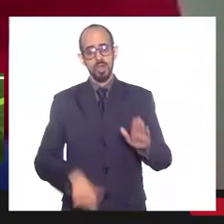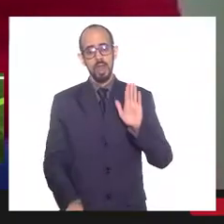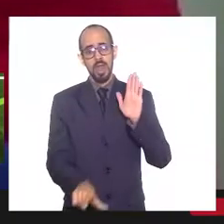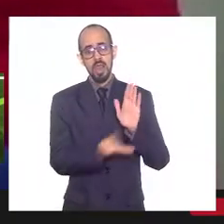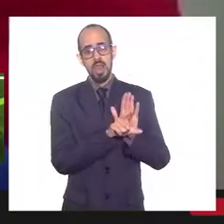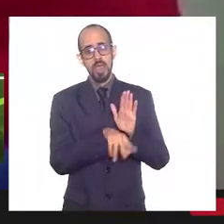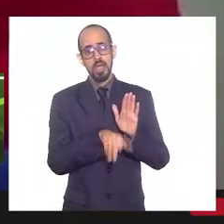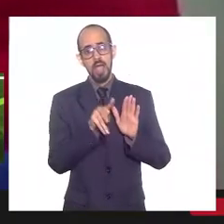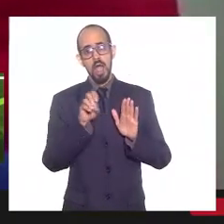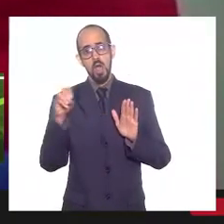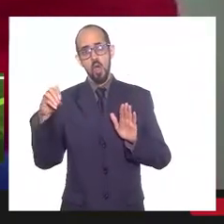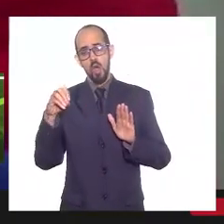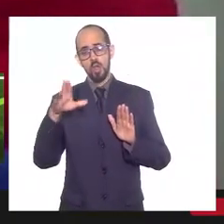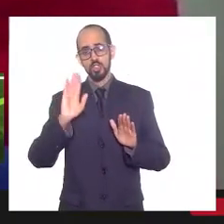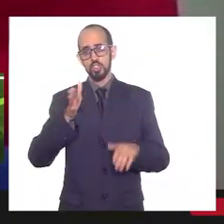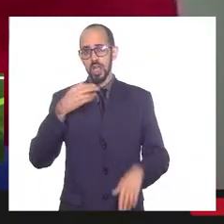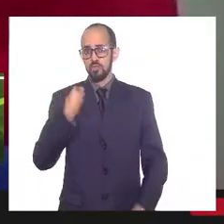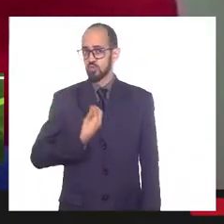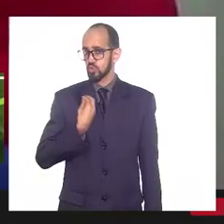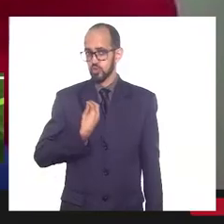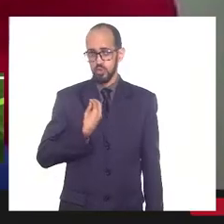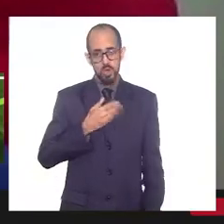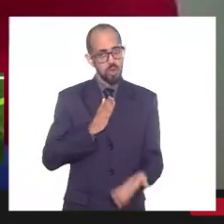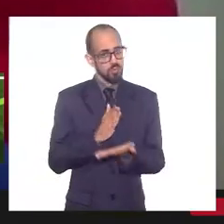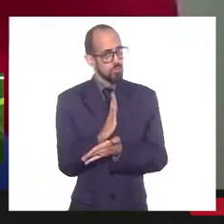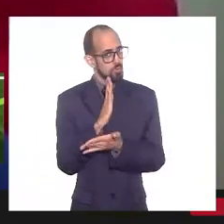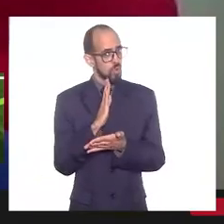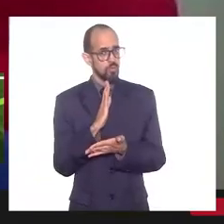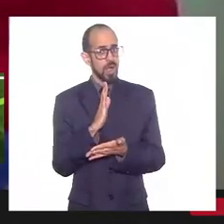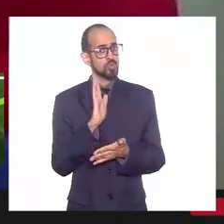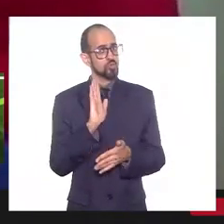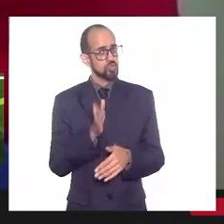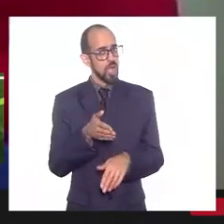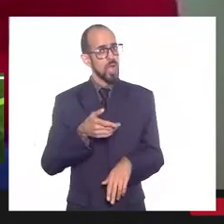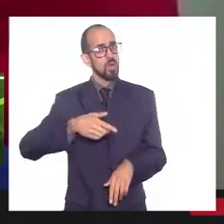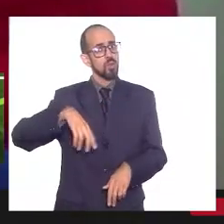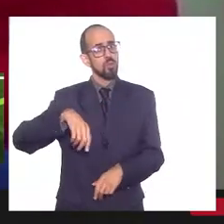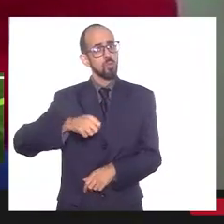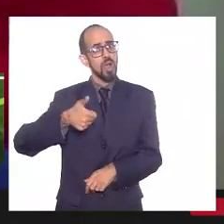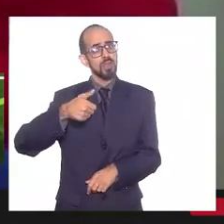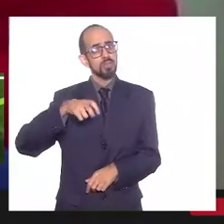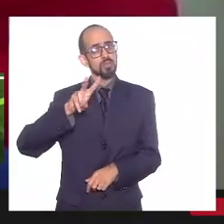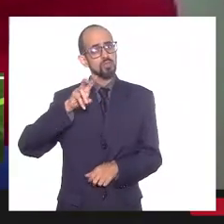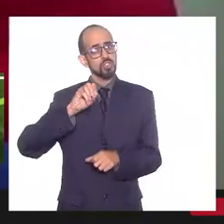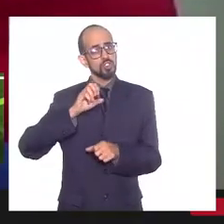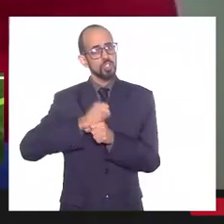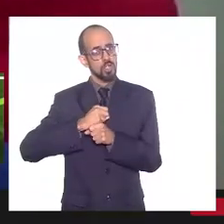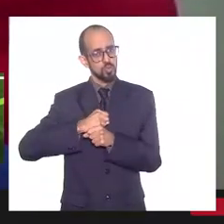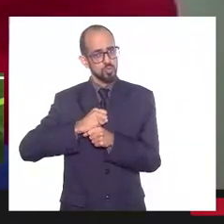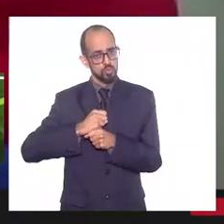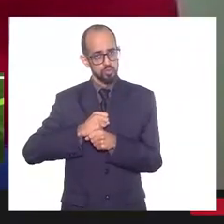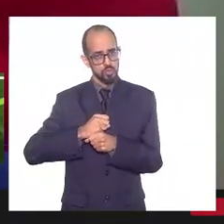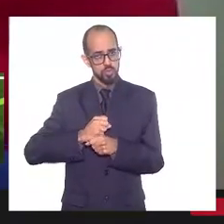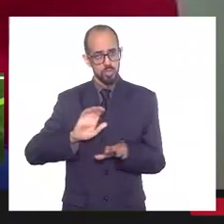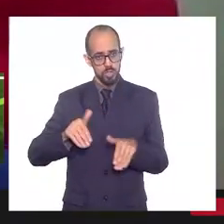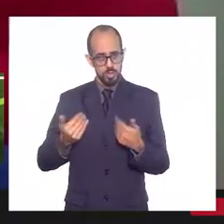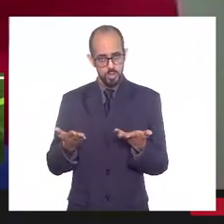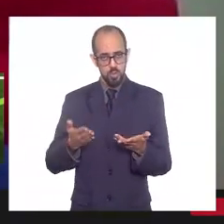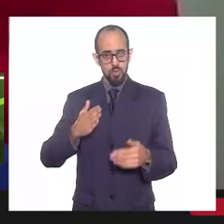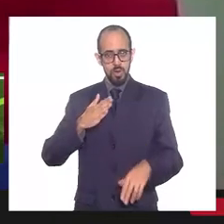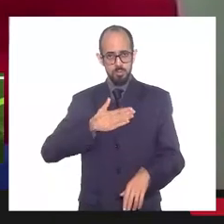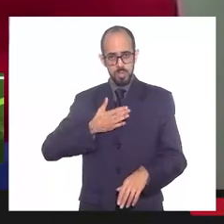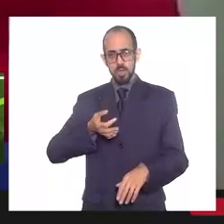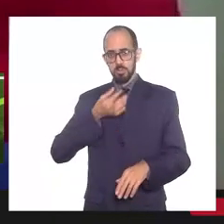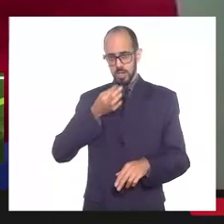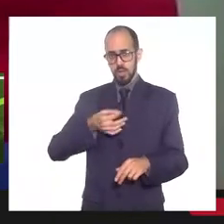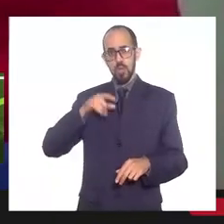Caó que já tá em vigor né tranquilamente a pelo menos quase duas décadas Então acho que esse é o